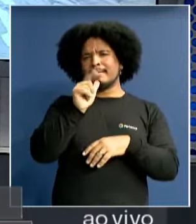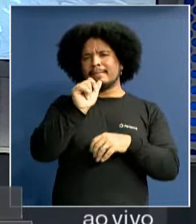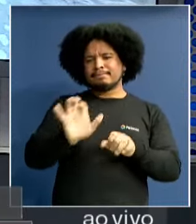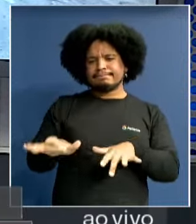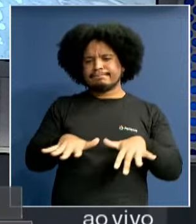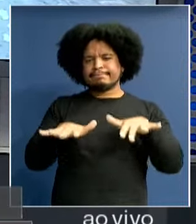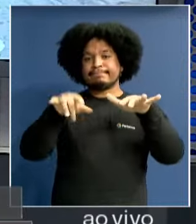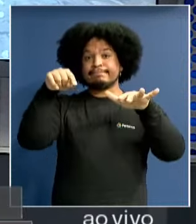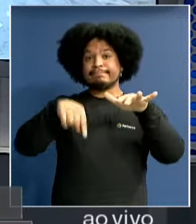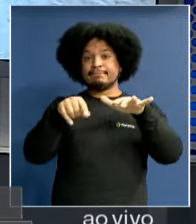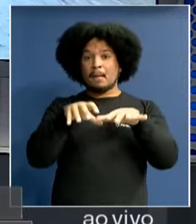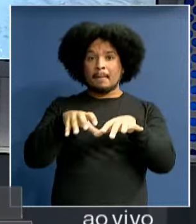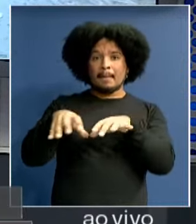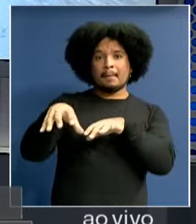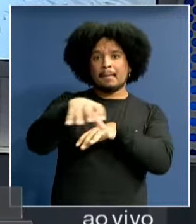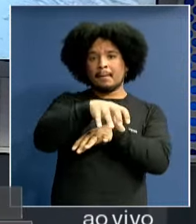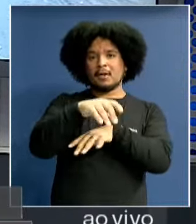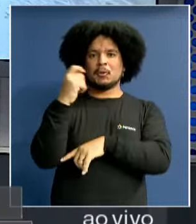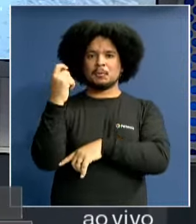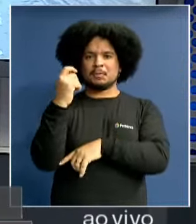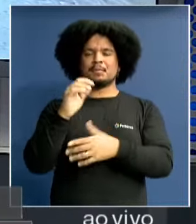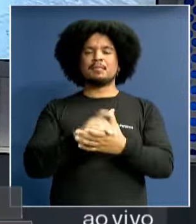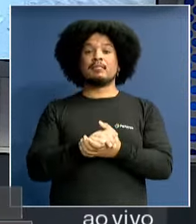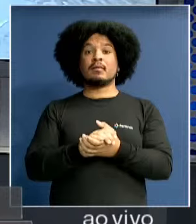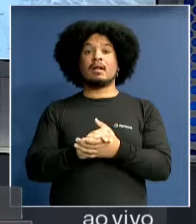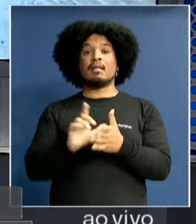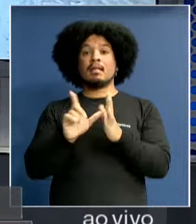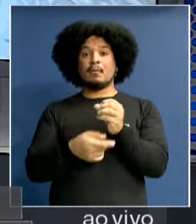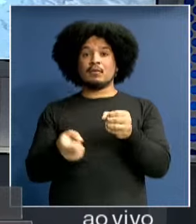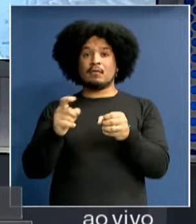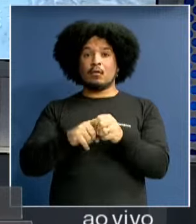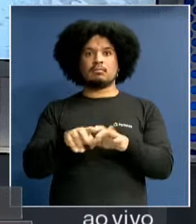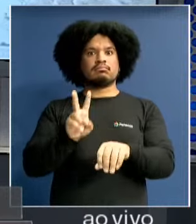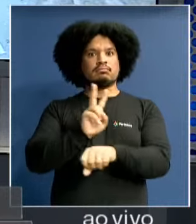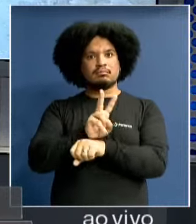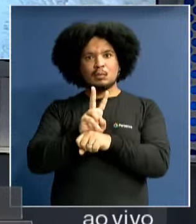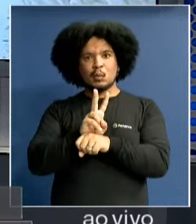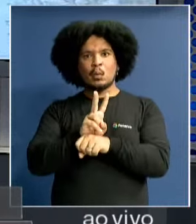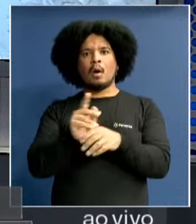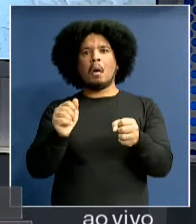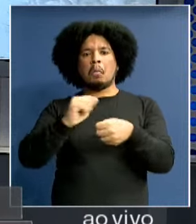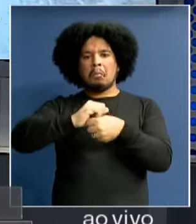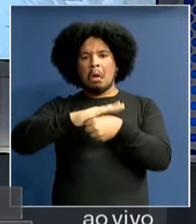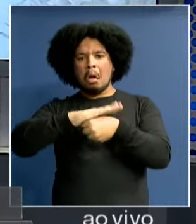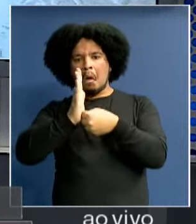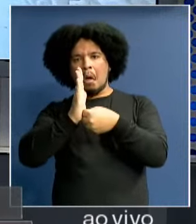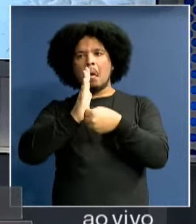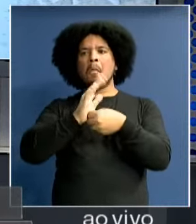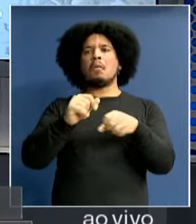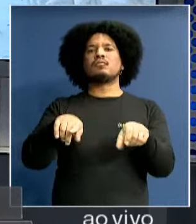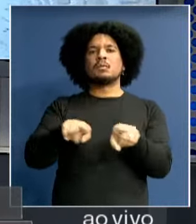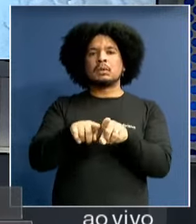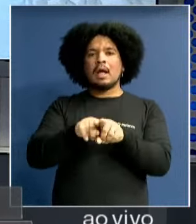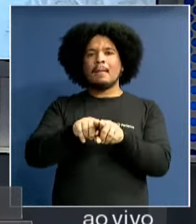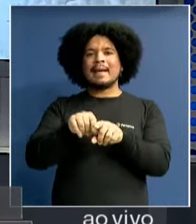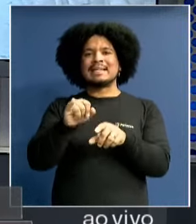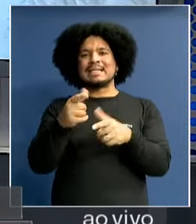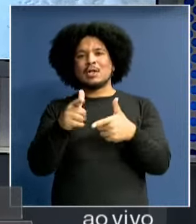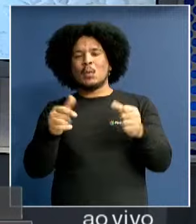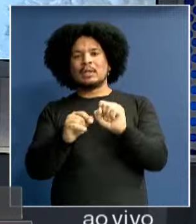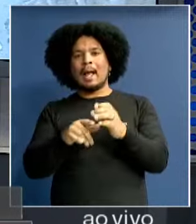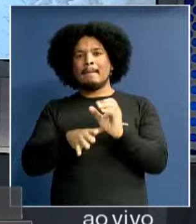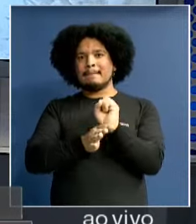Na região metropolitana. Daqui a pouquinho eu volto com ele. E cuidado aí com as tampas, né? Com os bueiros, as bocas de lobo destampadas. Por